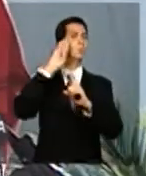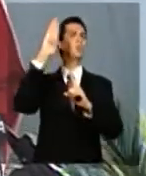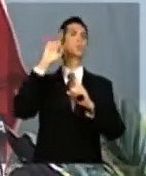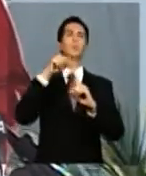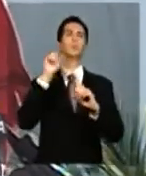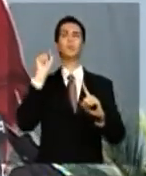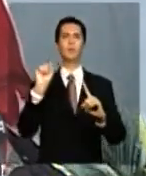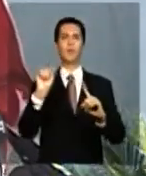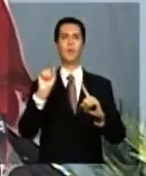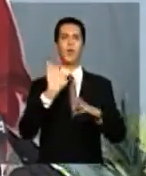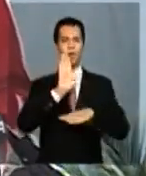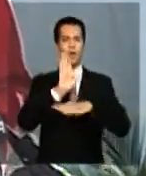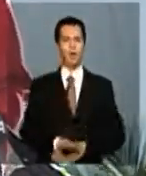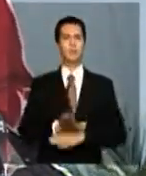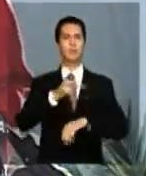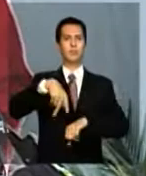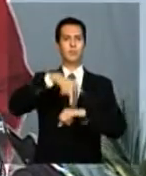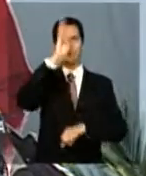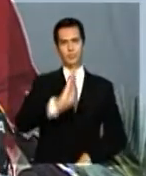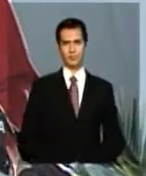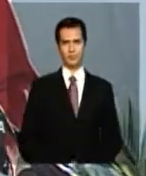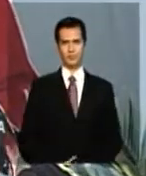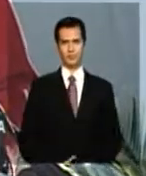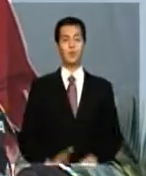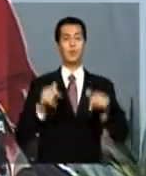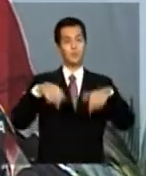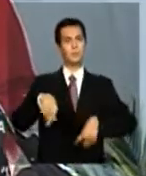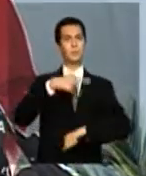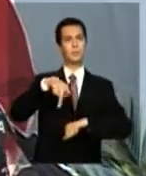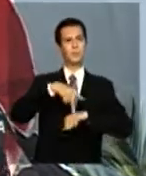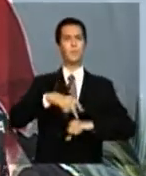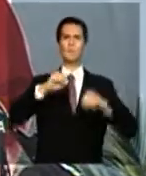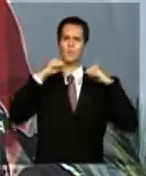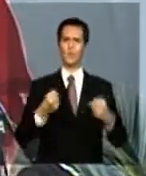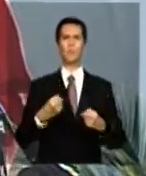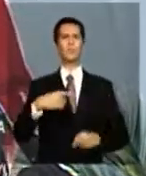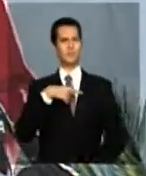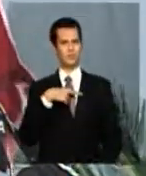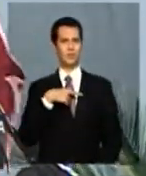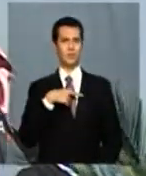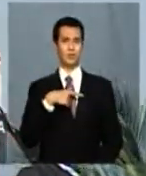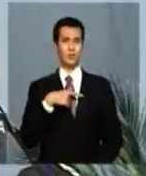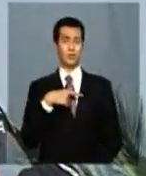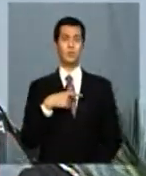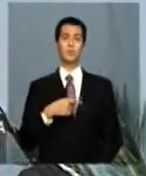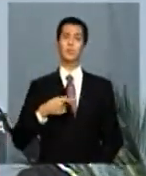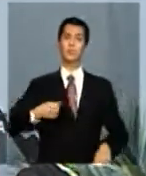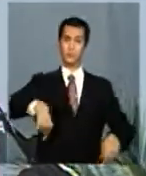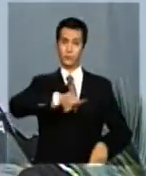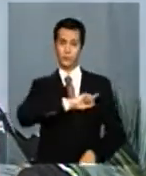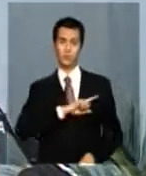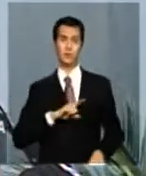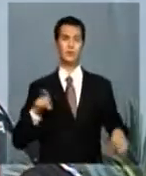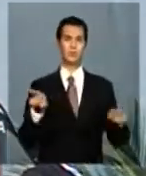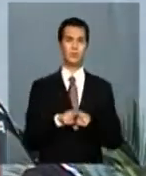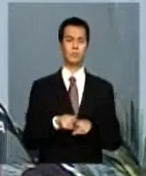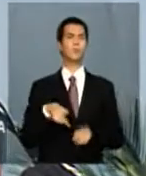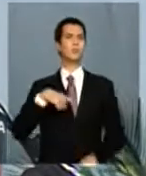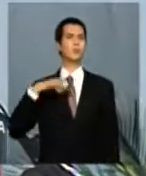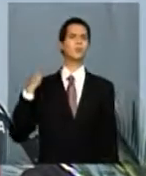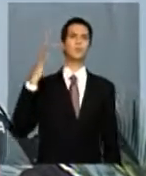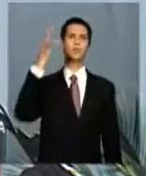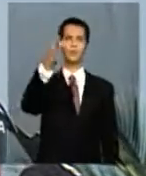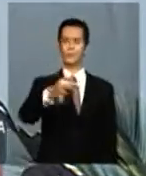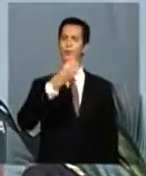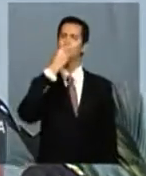compromisso é com esse país, com a força que esse país tem, com o fato de que nós temos futuro